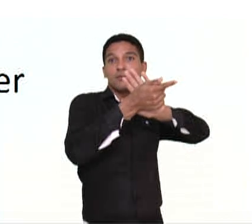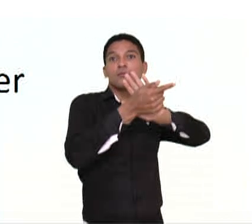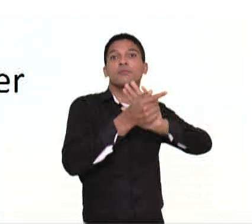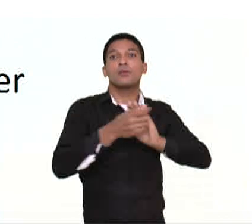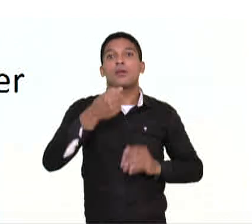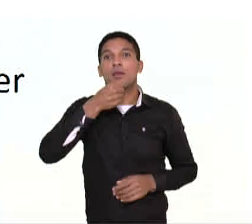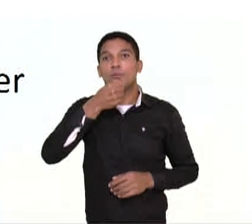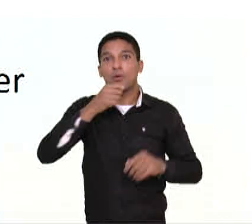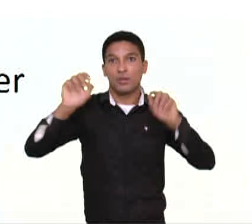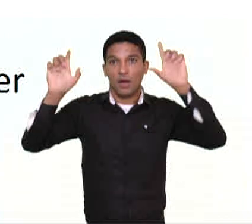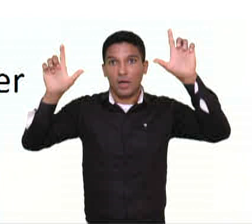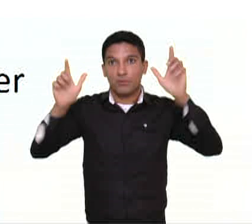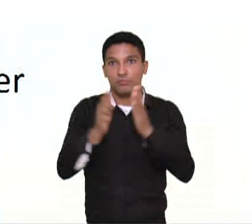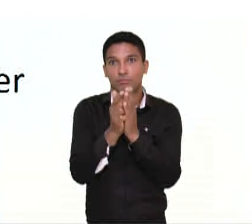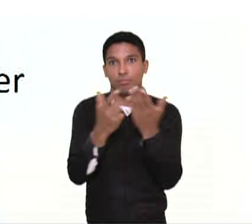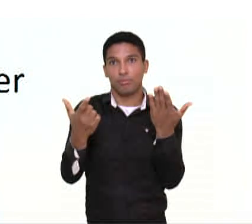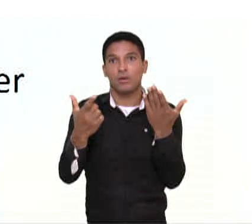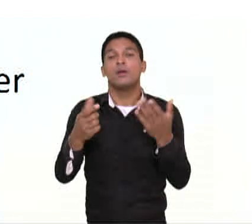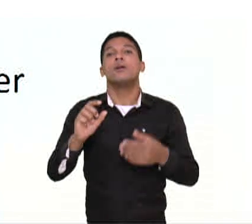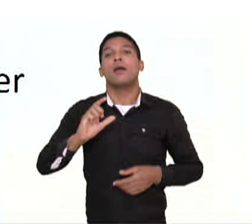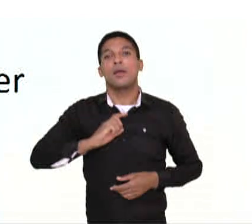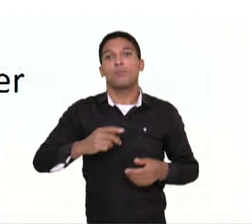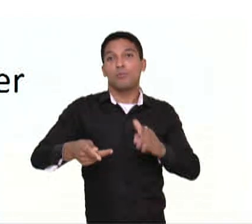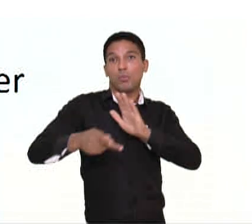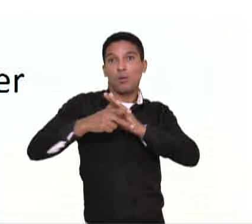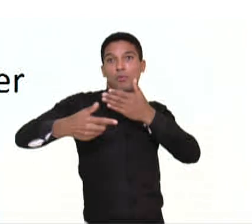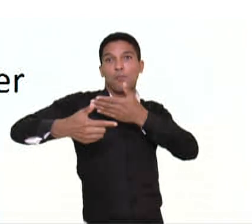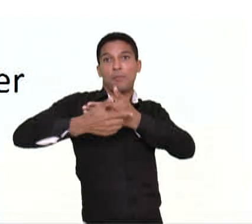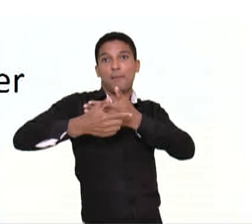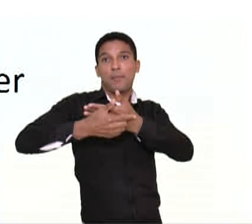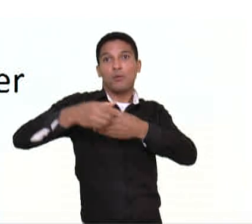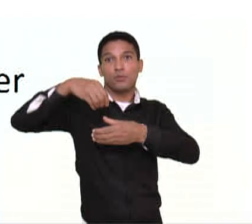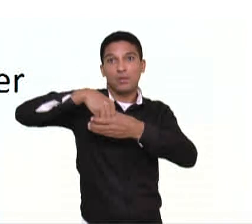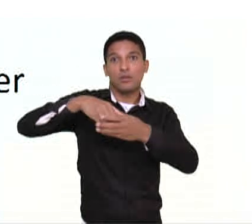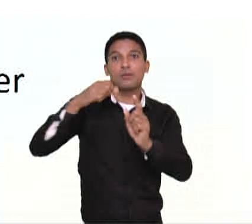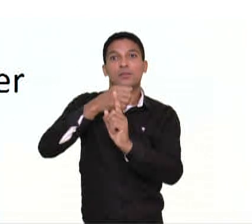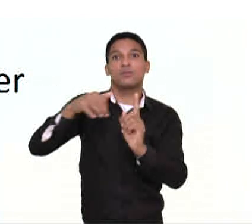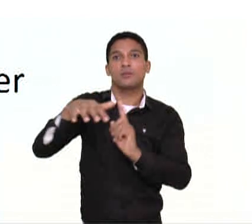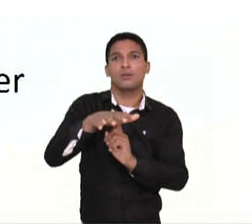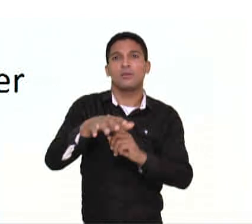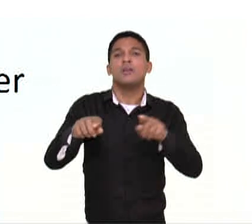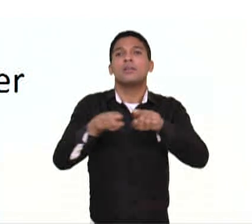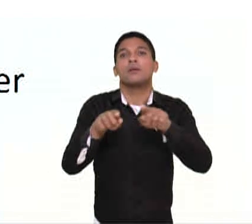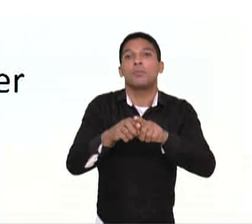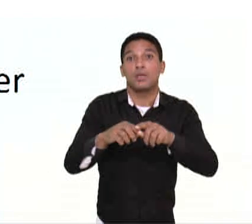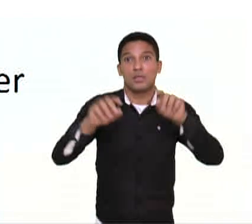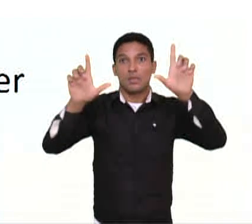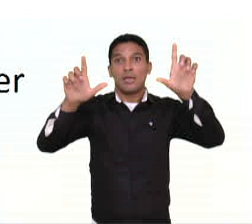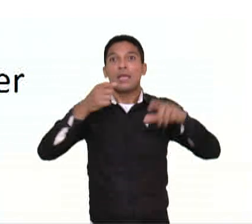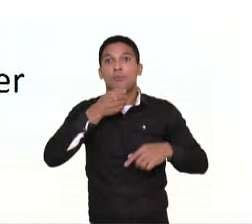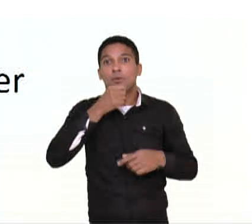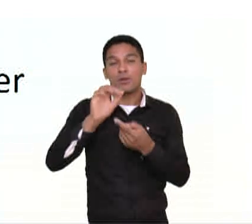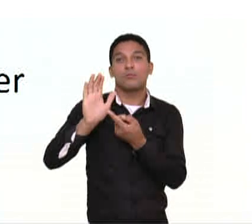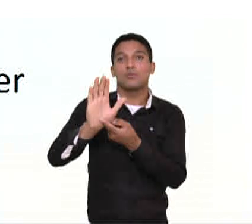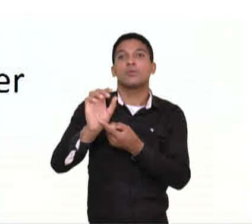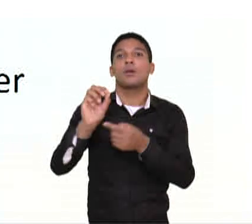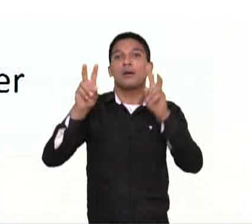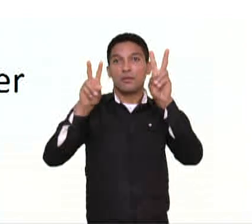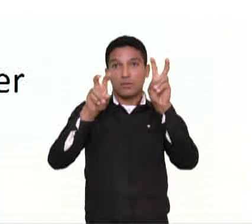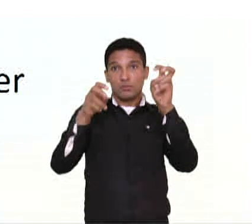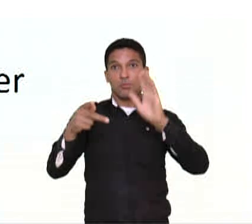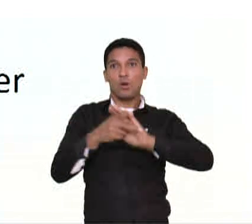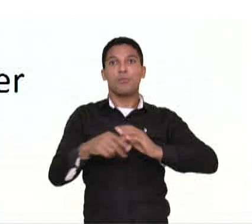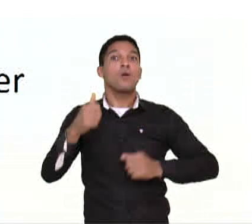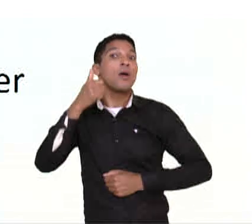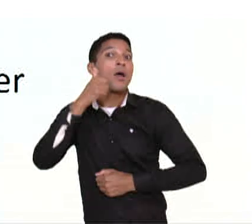social. Vimos também, lemos e interpretamos trechos de uma reportagem sobre o feminismo, um assunto tão importante na nossa sociedade.